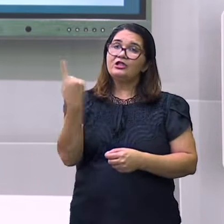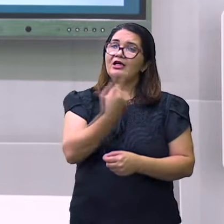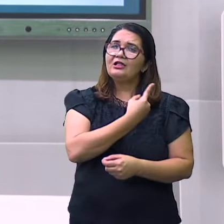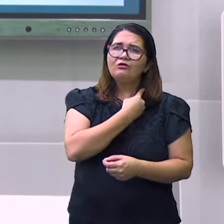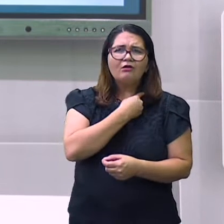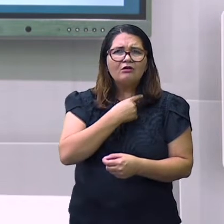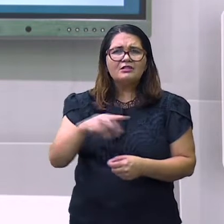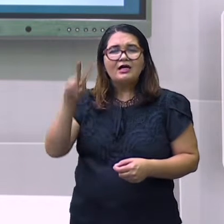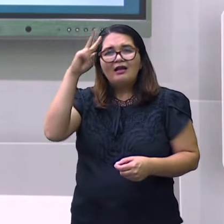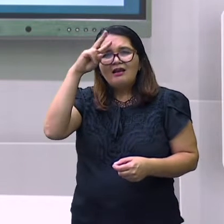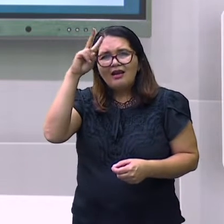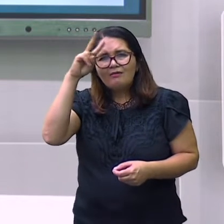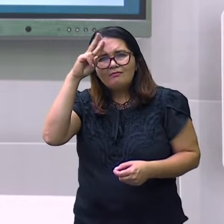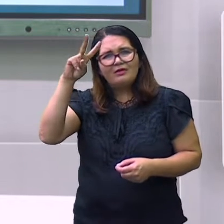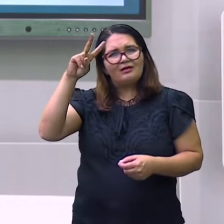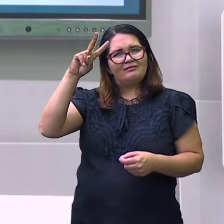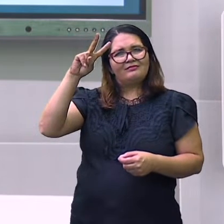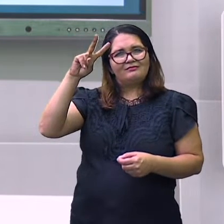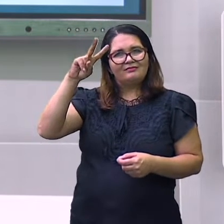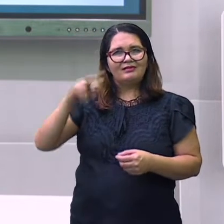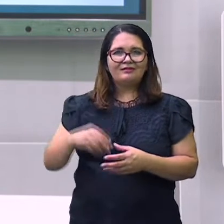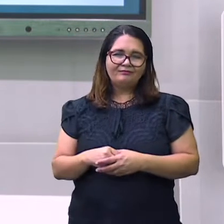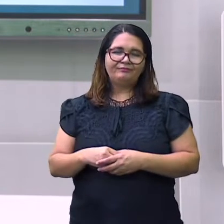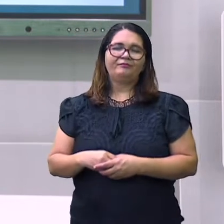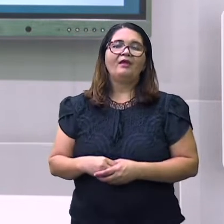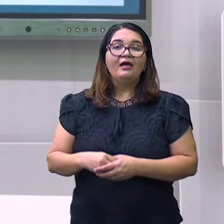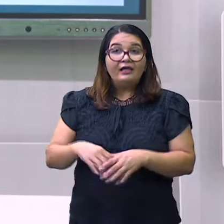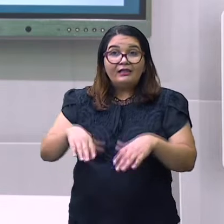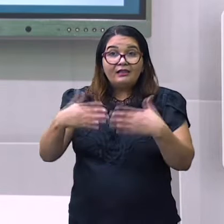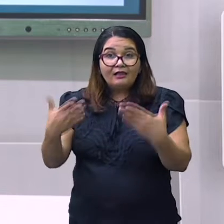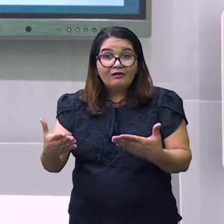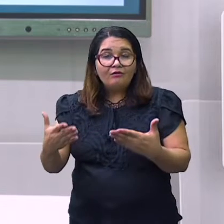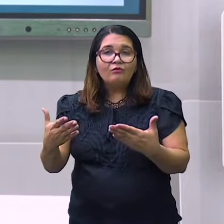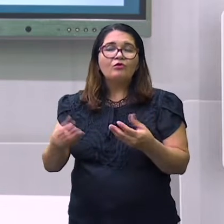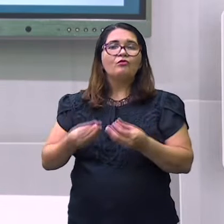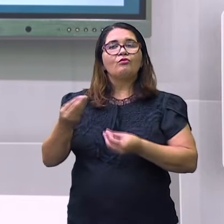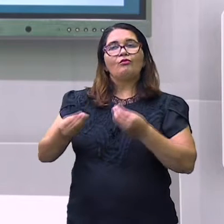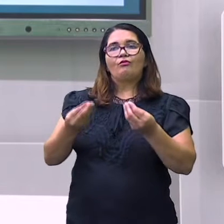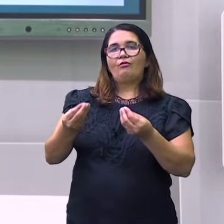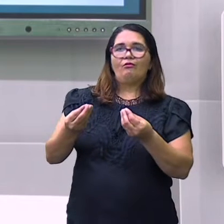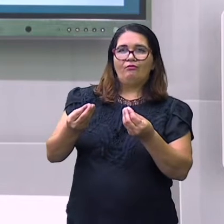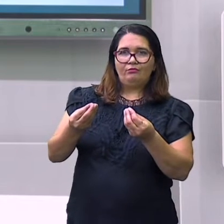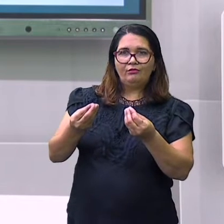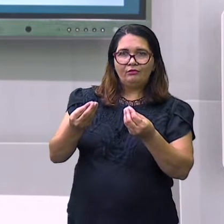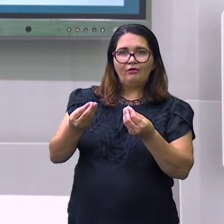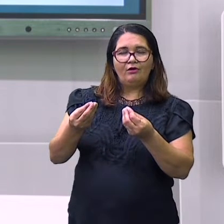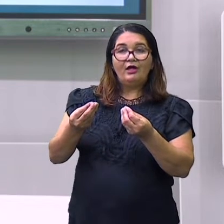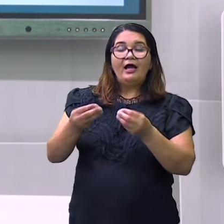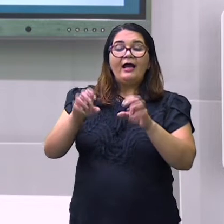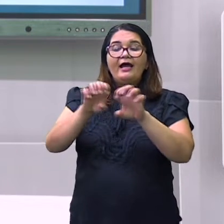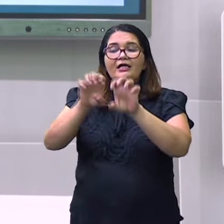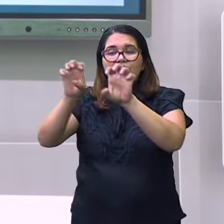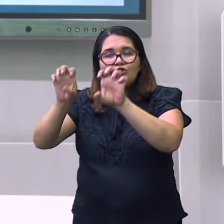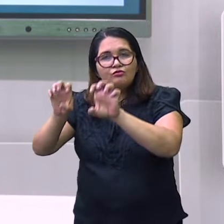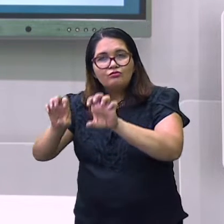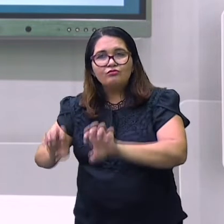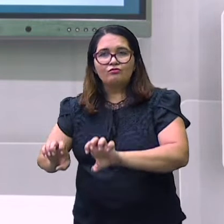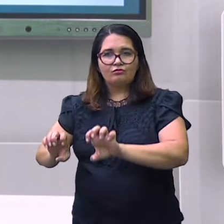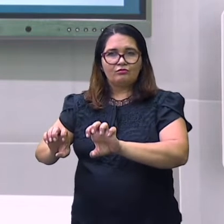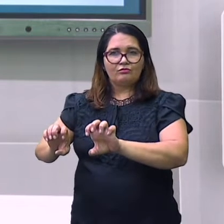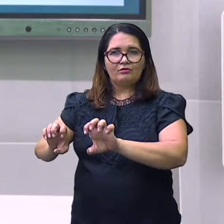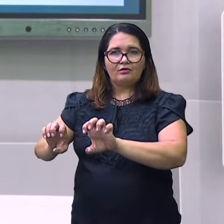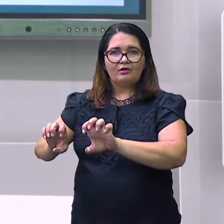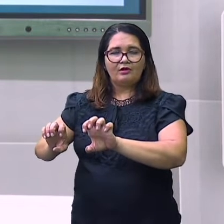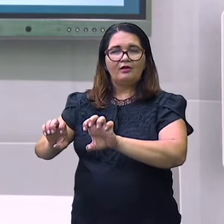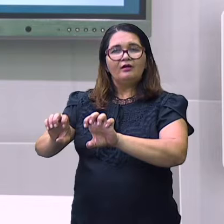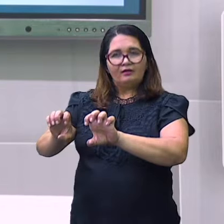as estruturas. Quantos gominhos tem que ter, Cláudia? Gente, a parede celular, ela vai estar